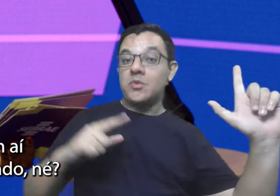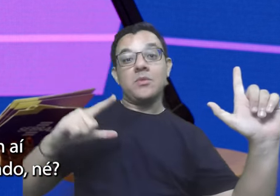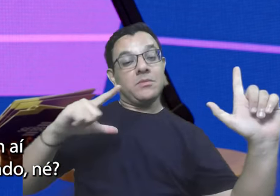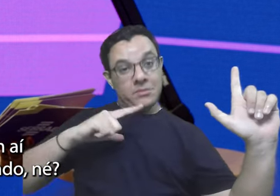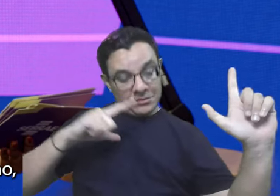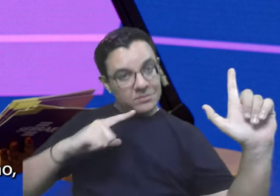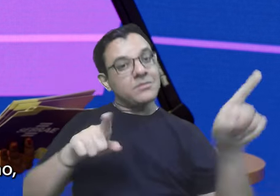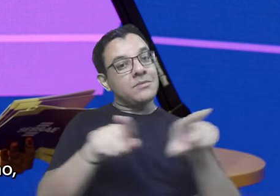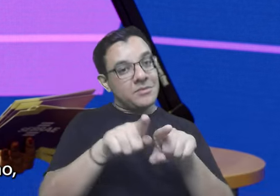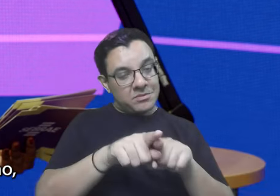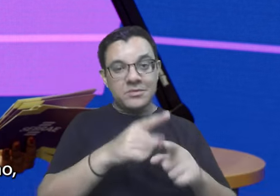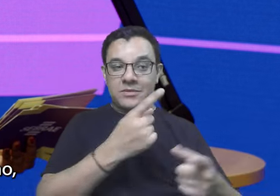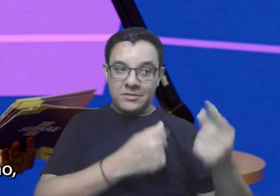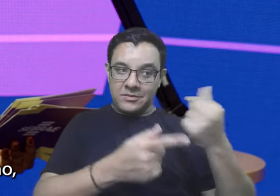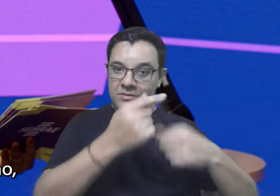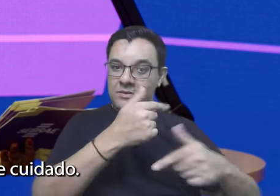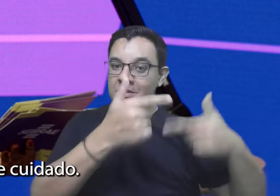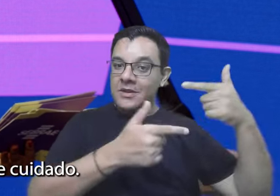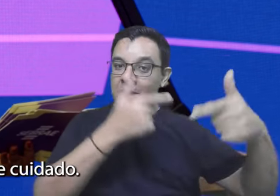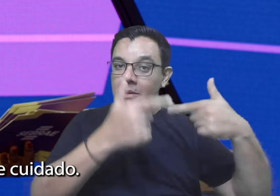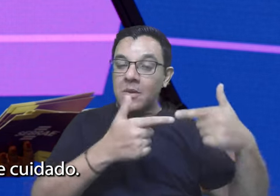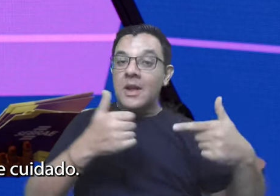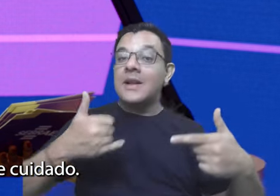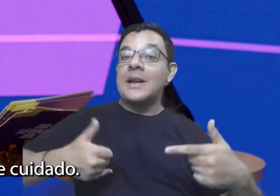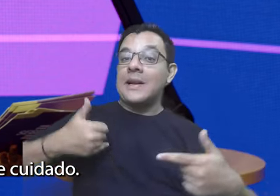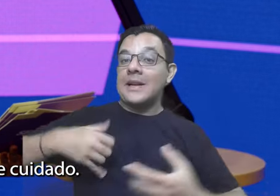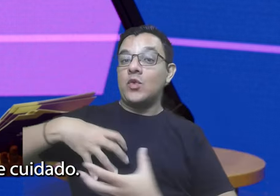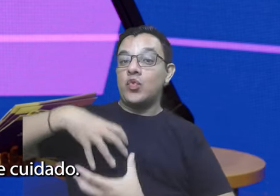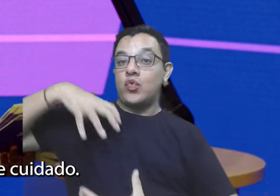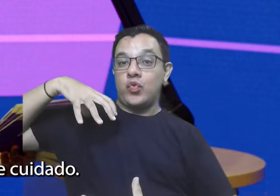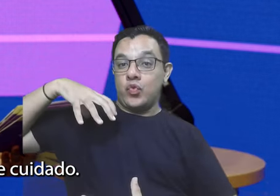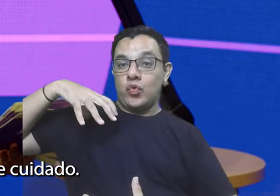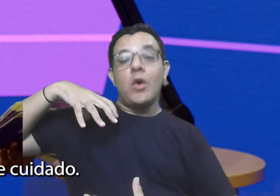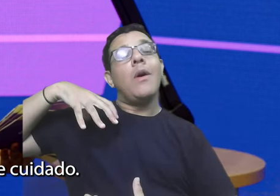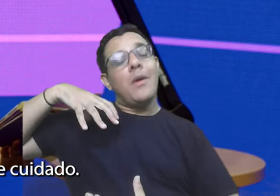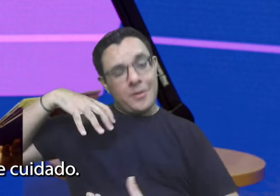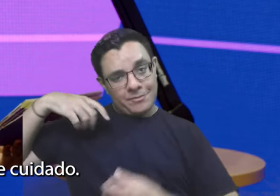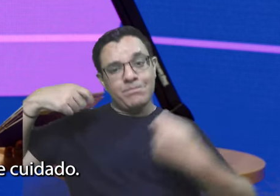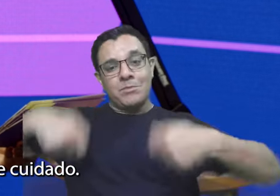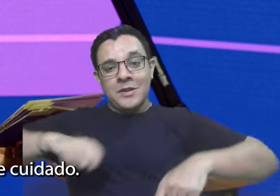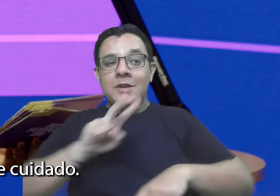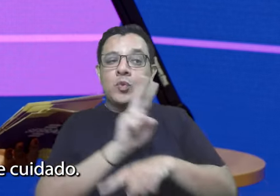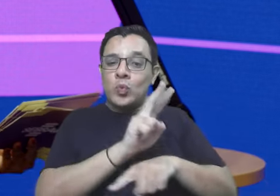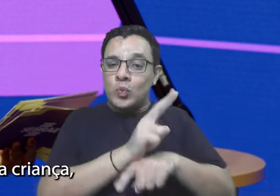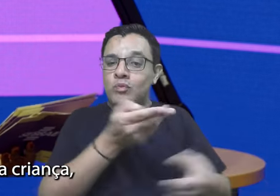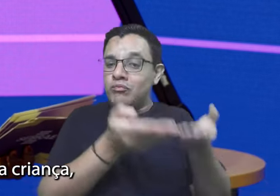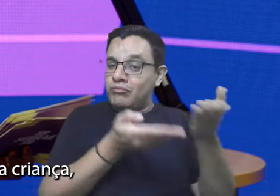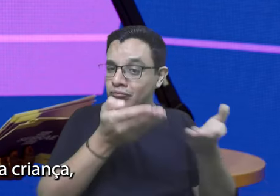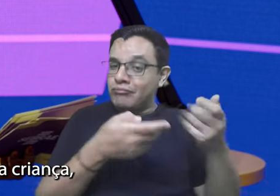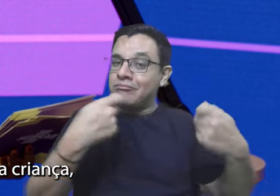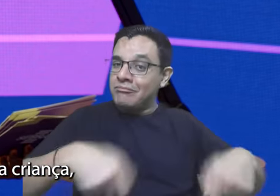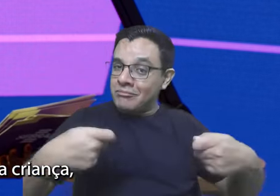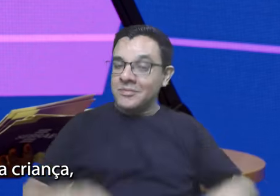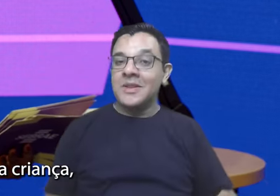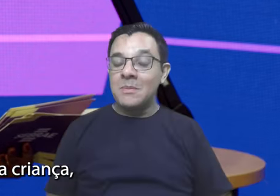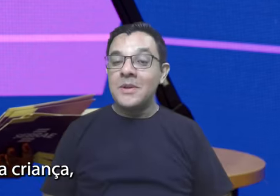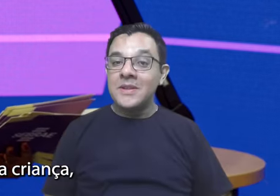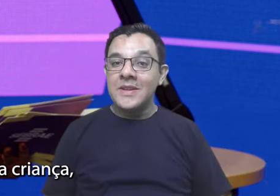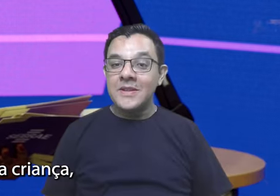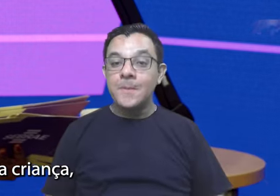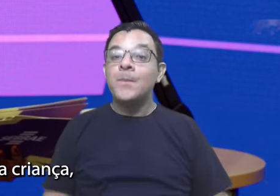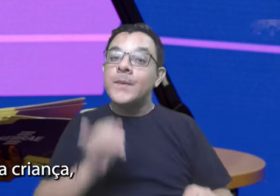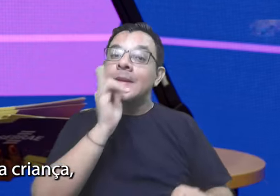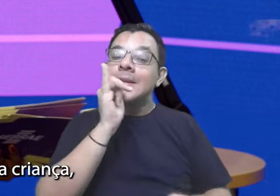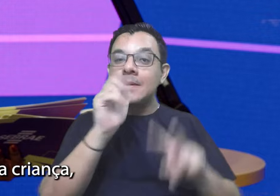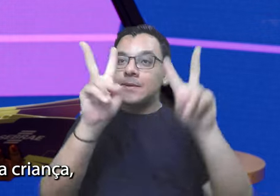impactado né sobre a economia do trabalho que são os idosos que também precisam receber esse cuidado quando a gente fala da